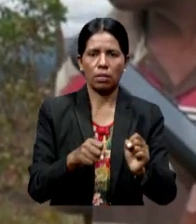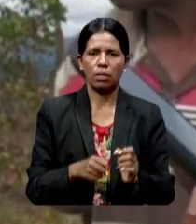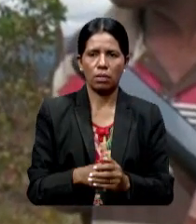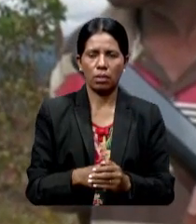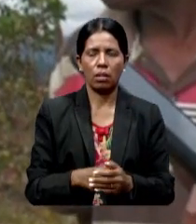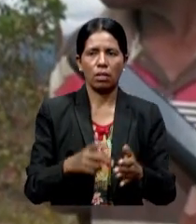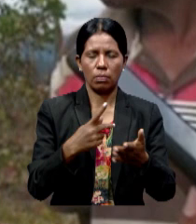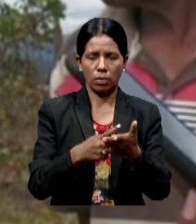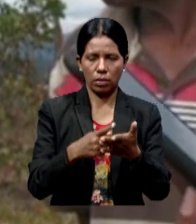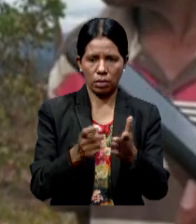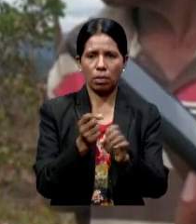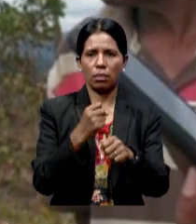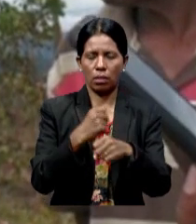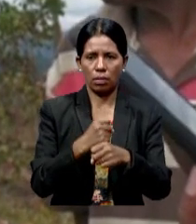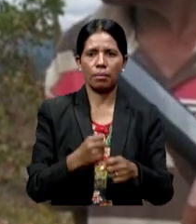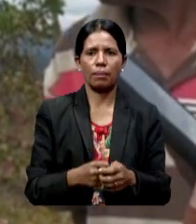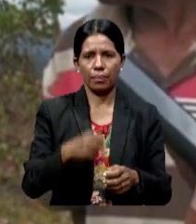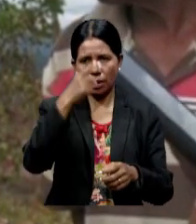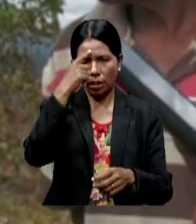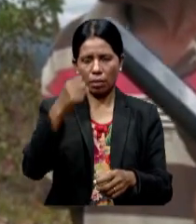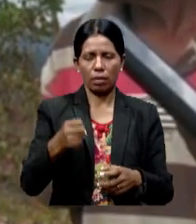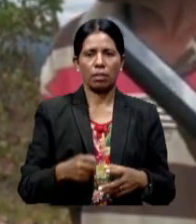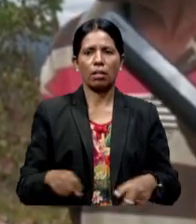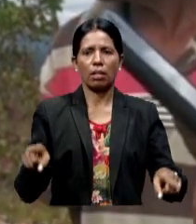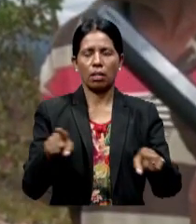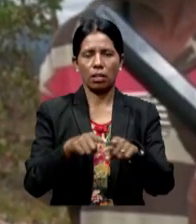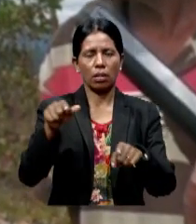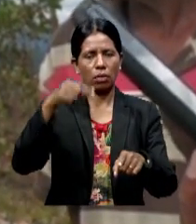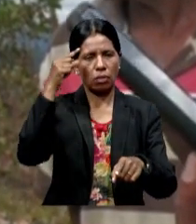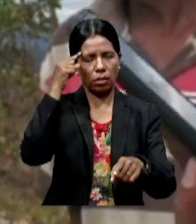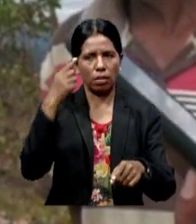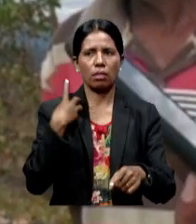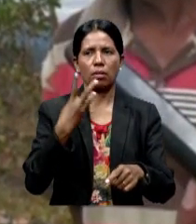projeto ne bele realiza tamane makane sa governo lokal ita